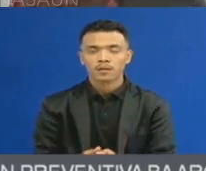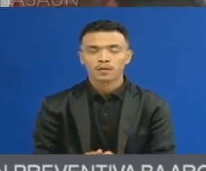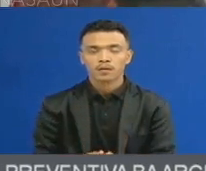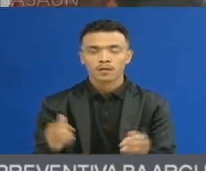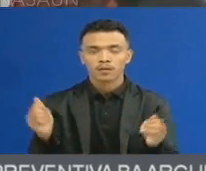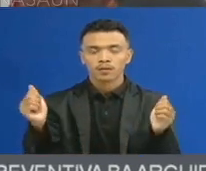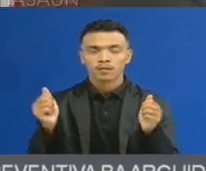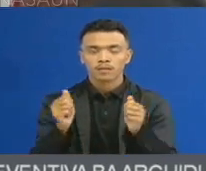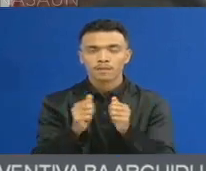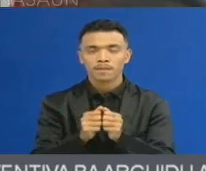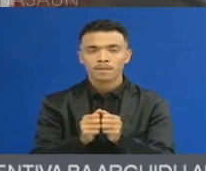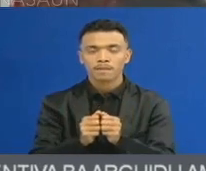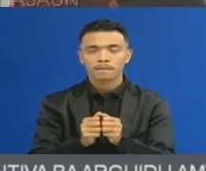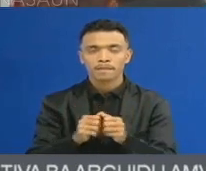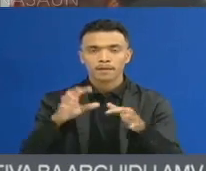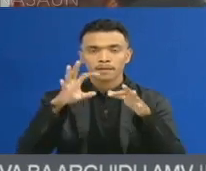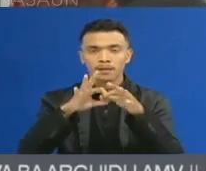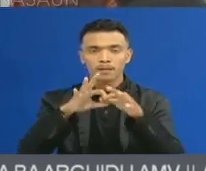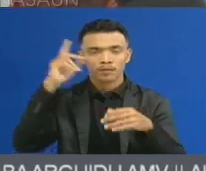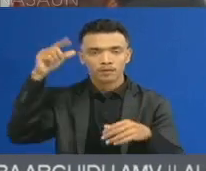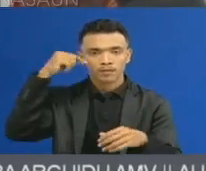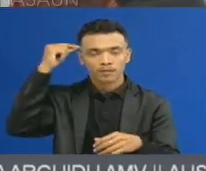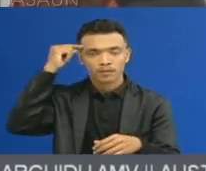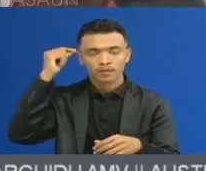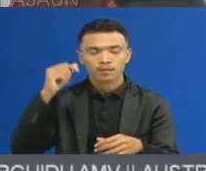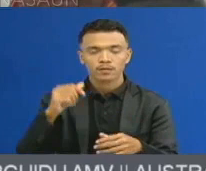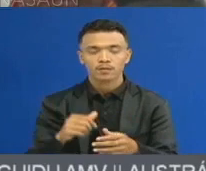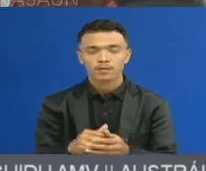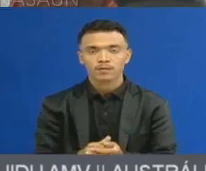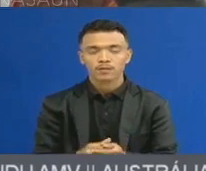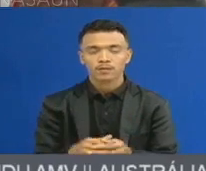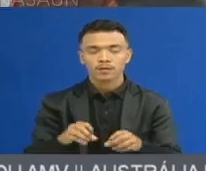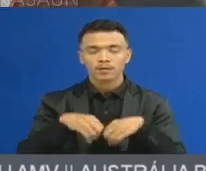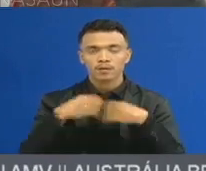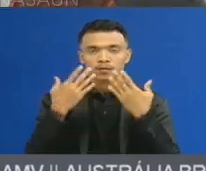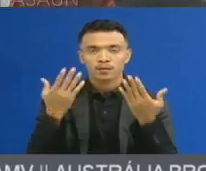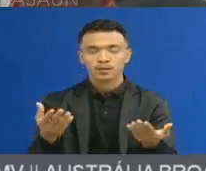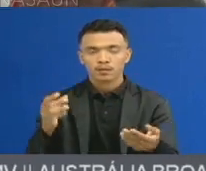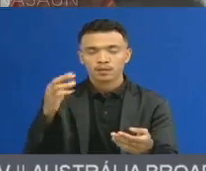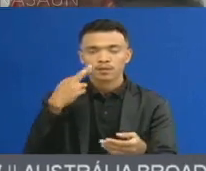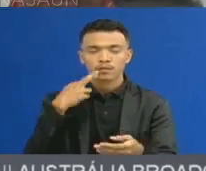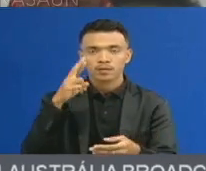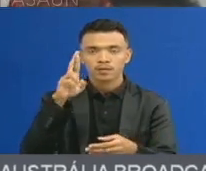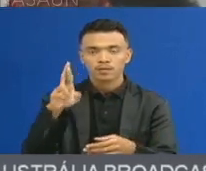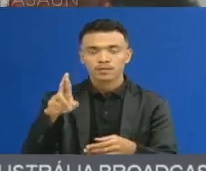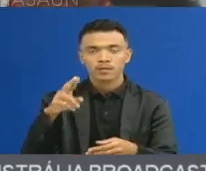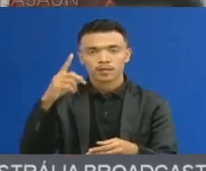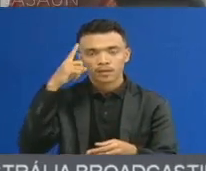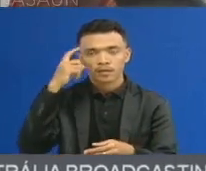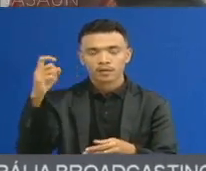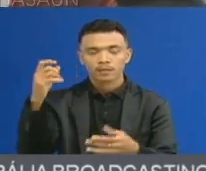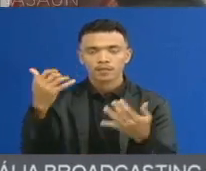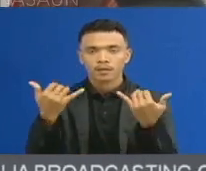colheu membro do governo, o governo anônimo do governo, o Insa atubou com a solução, tamba